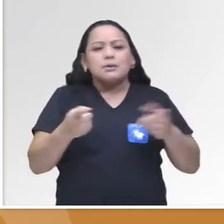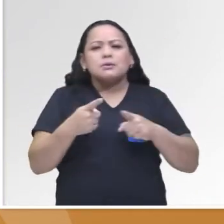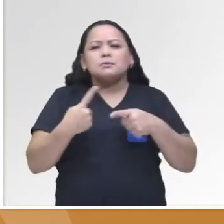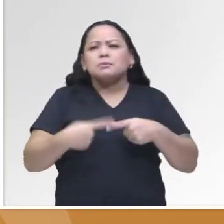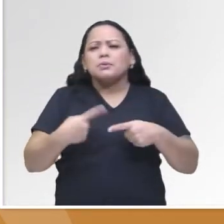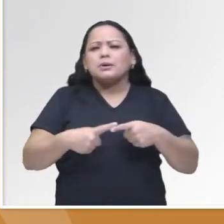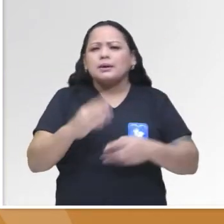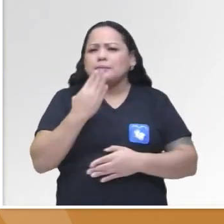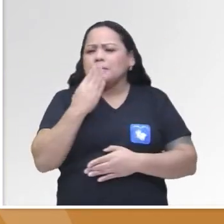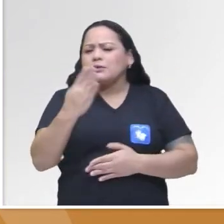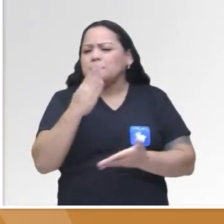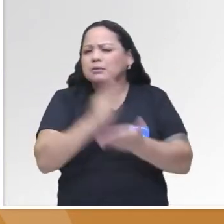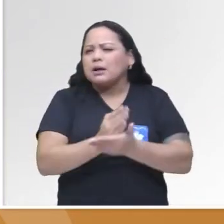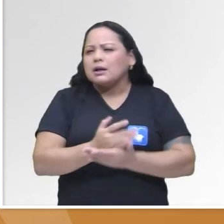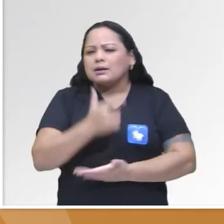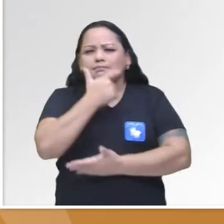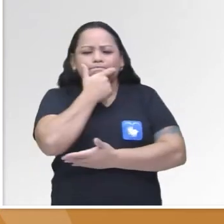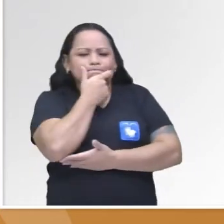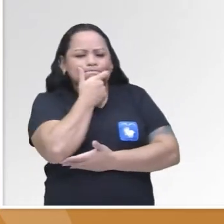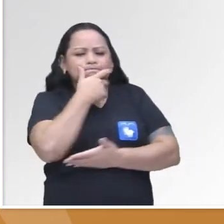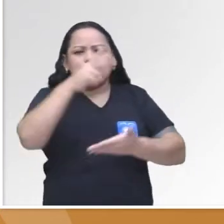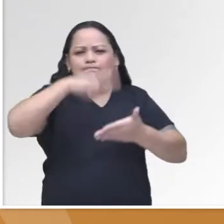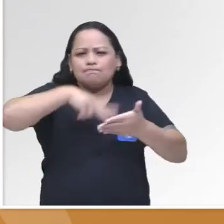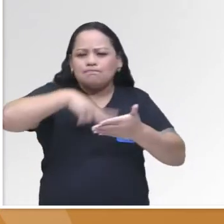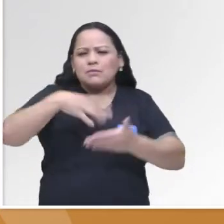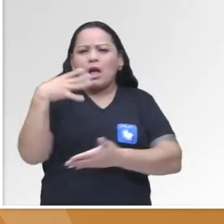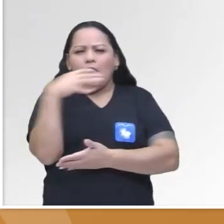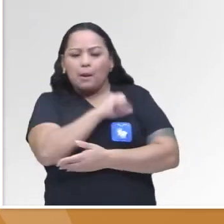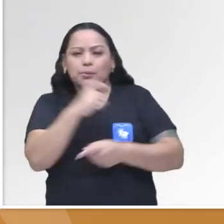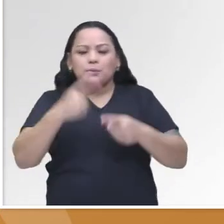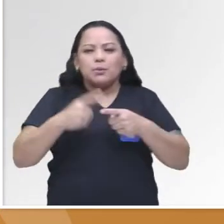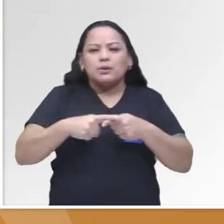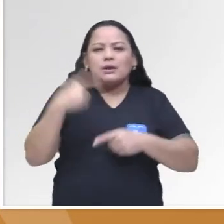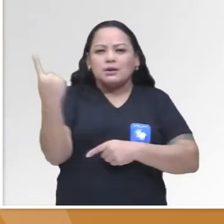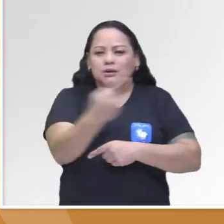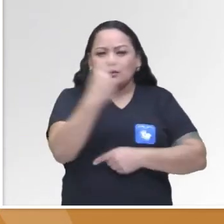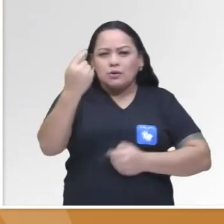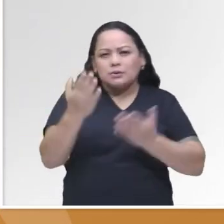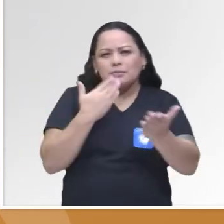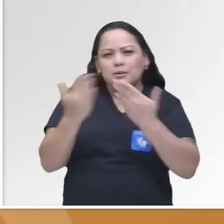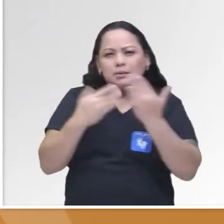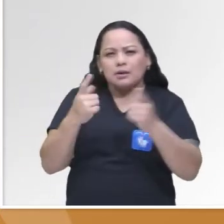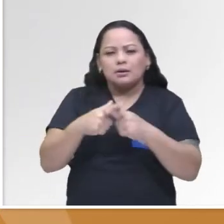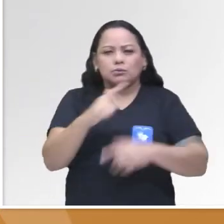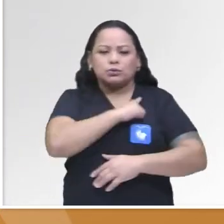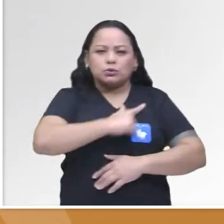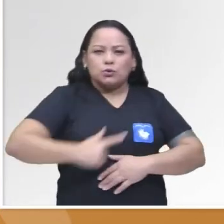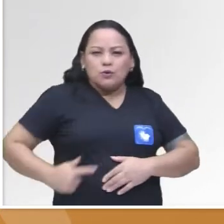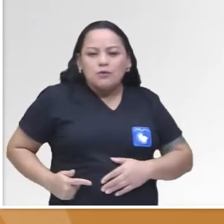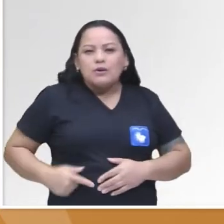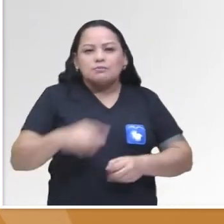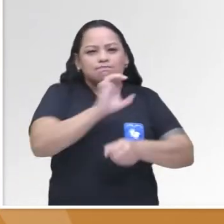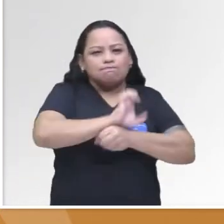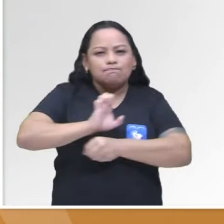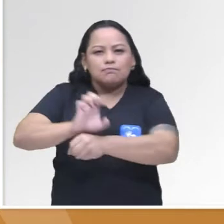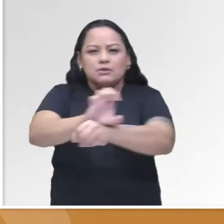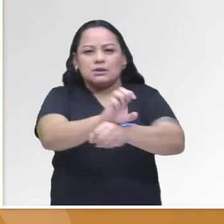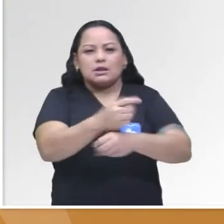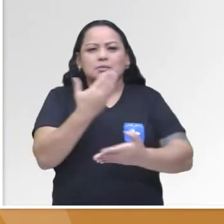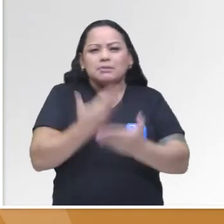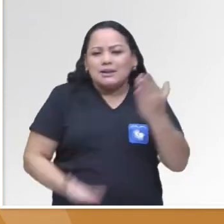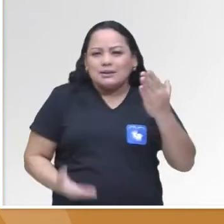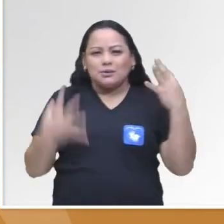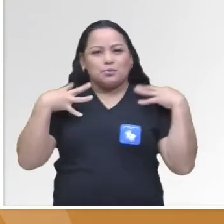gente pausar e analisar rapidamente essa parte? Porque nós estamos falando na questão que os governantes de Estado perderão